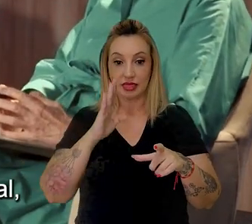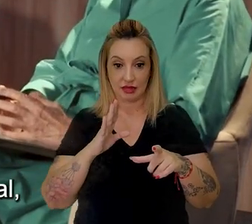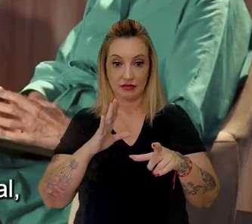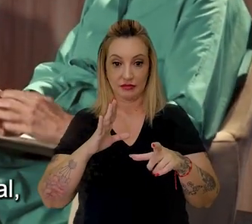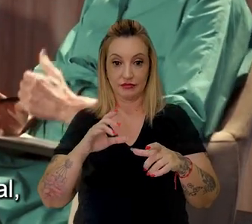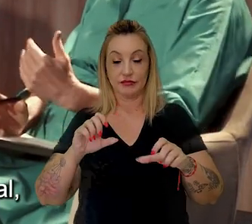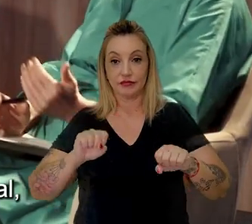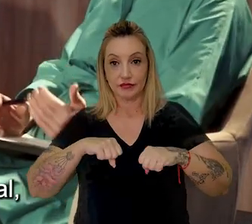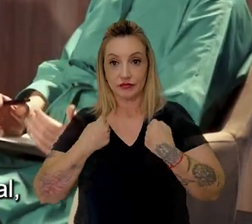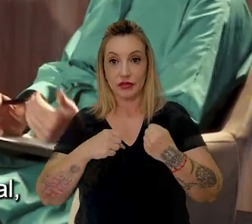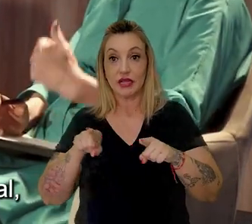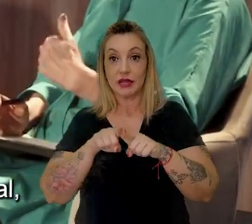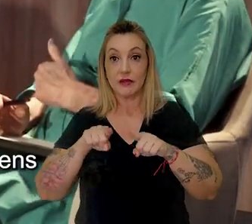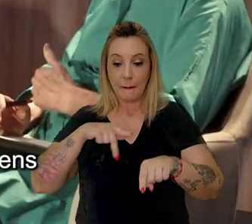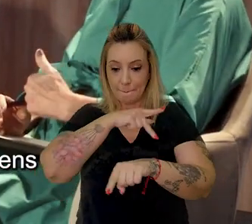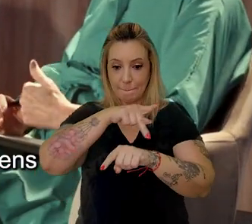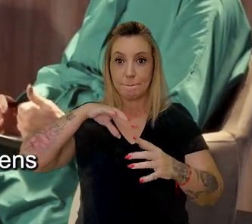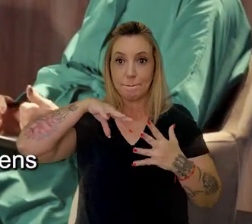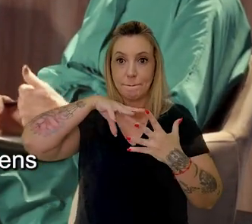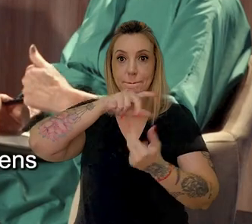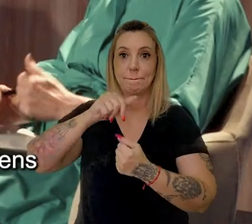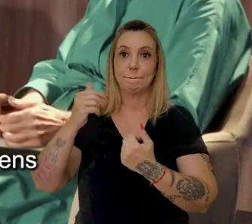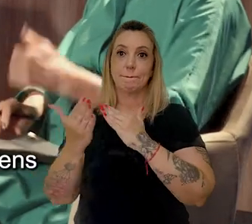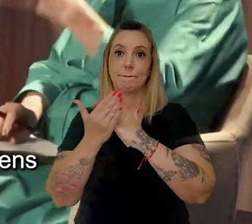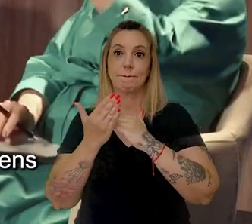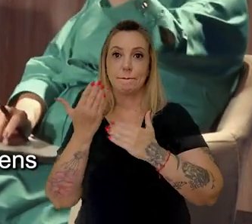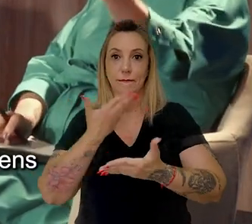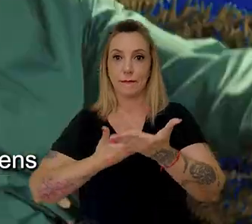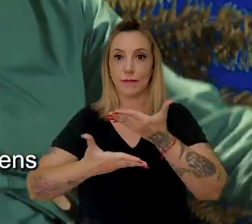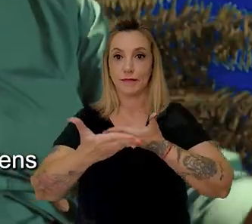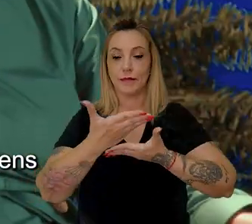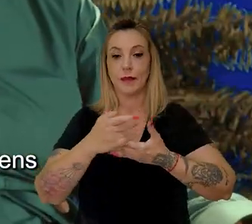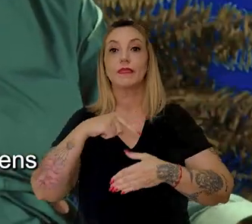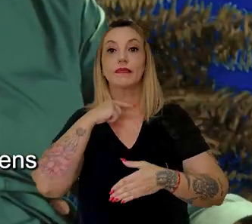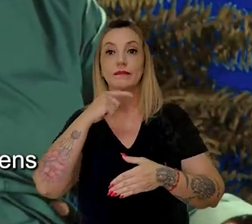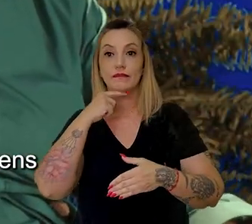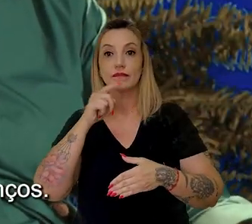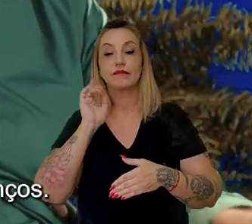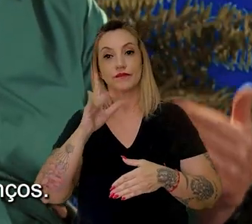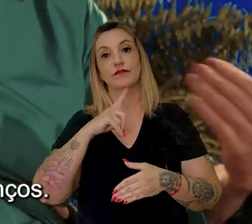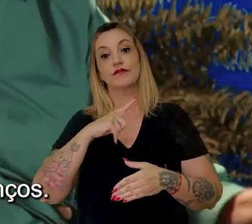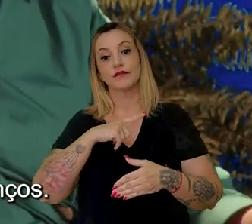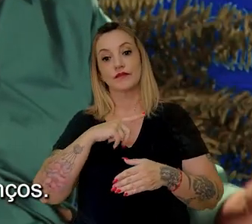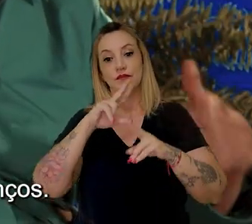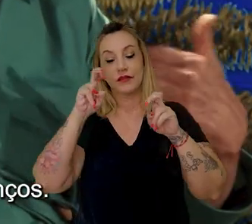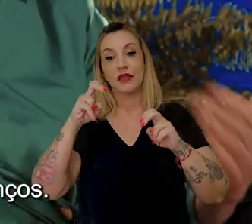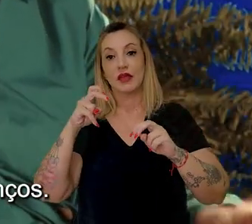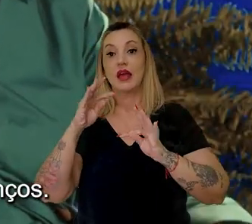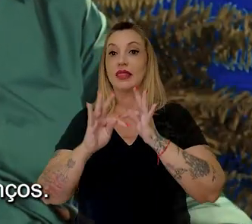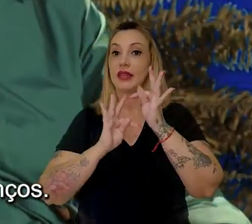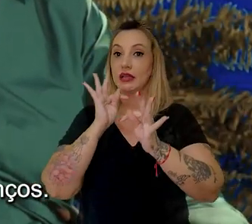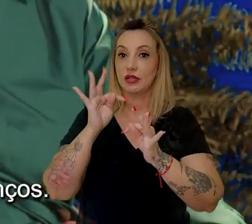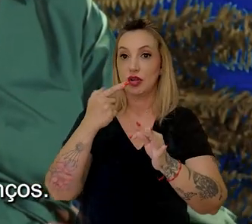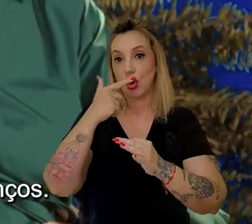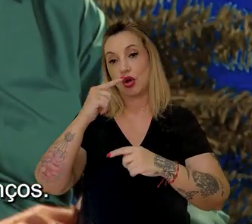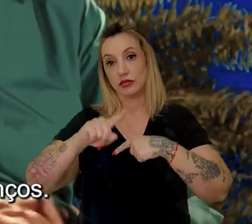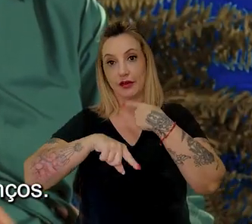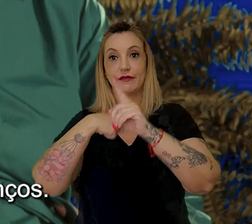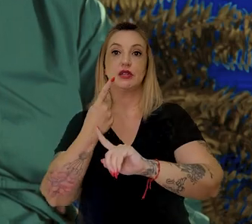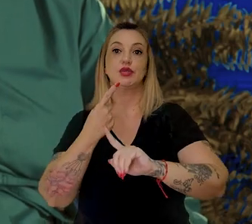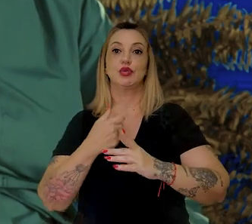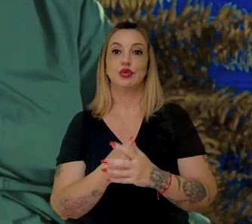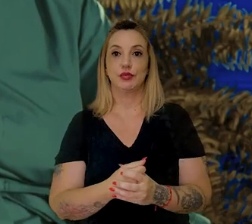fortalecer como internacional também para se beneficiar de vantagens que você já tinha em termos de tecnologia e outros avanços